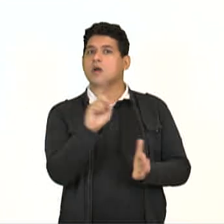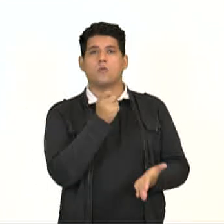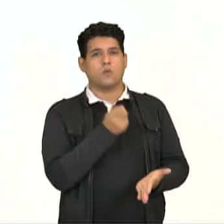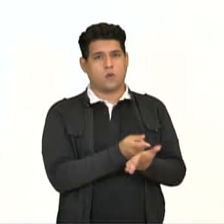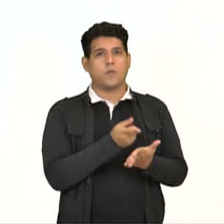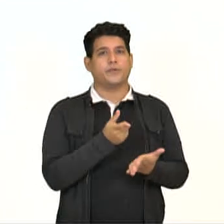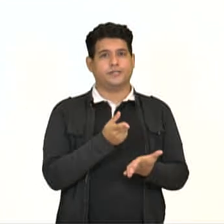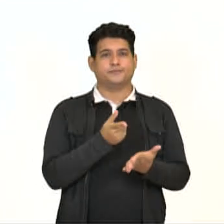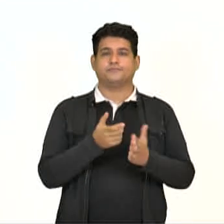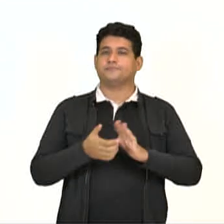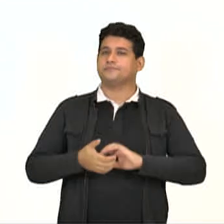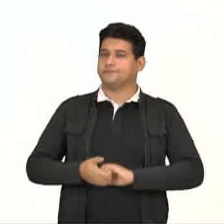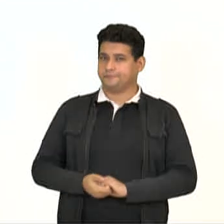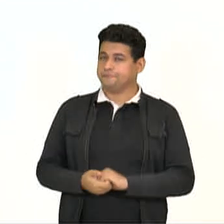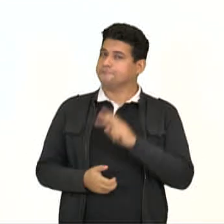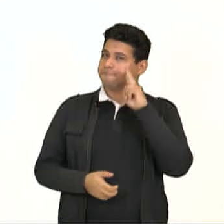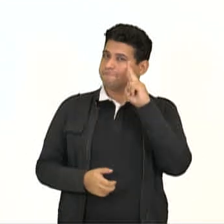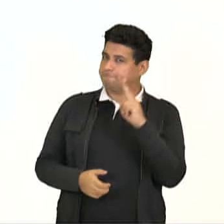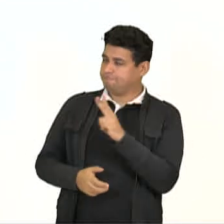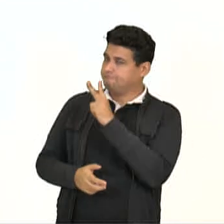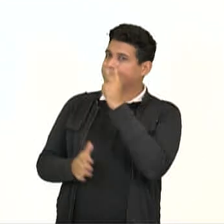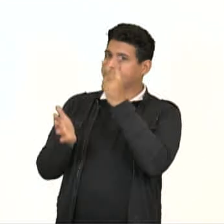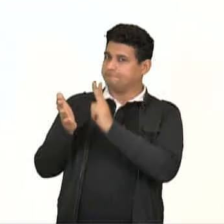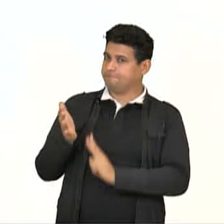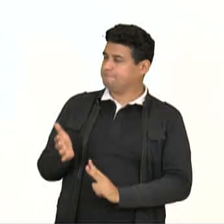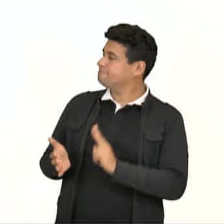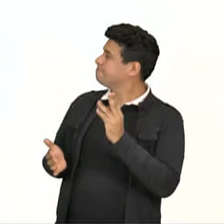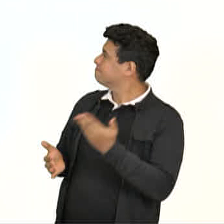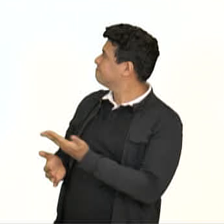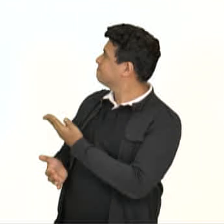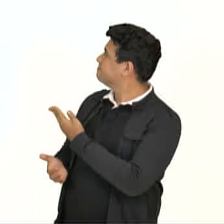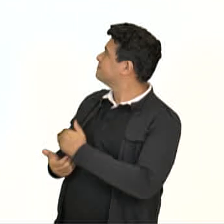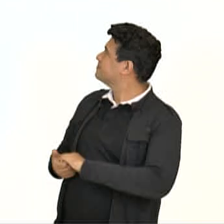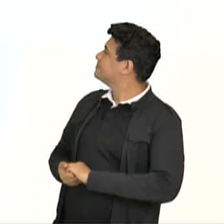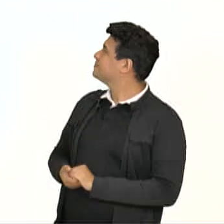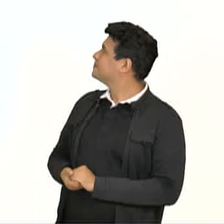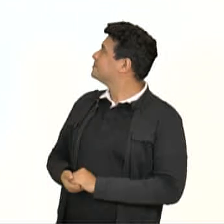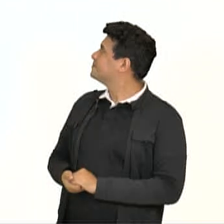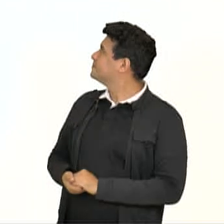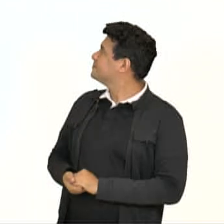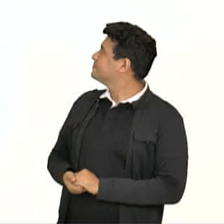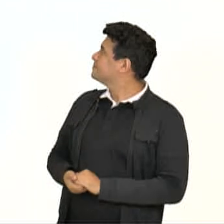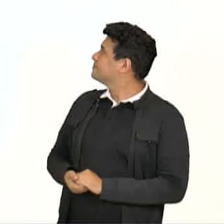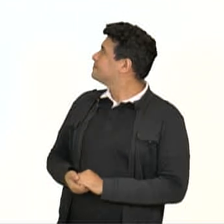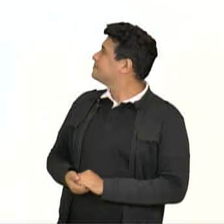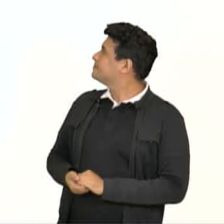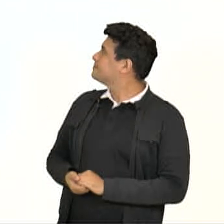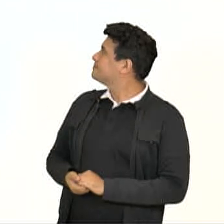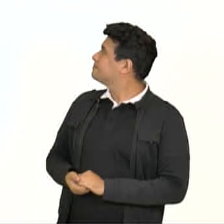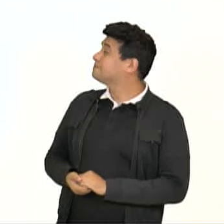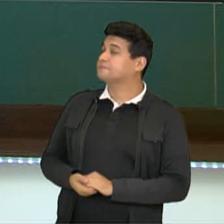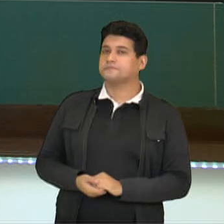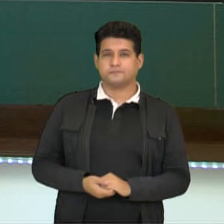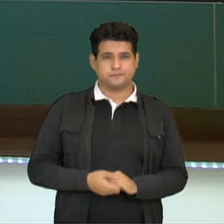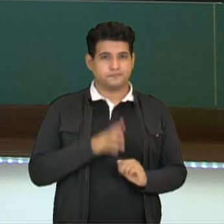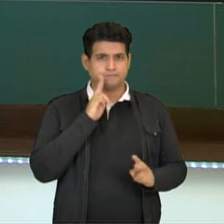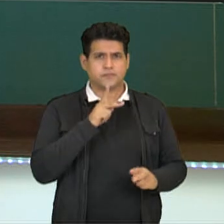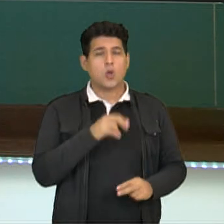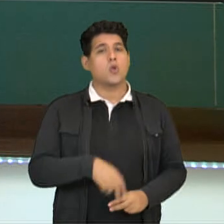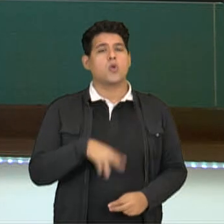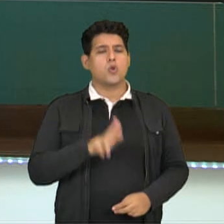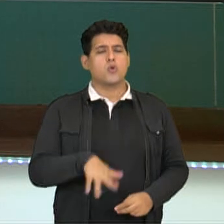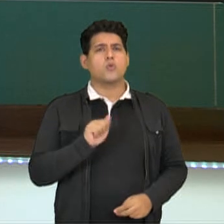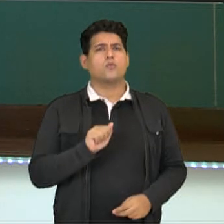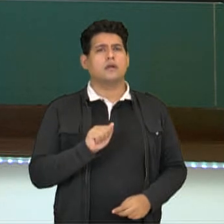from a pet store or breeder. Finding your future best friend at an animal shelter. Então ele diz,